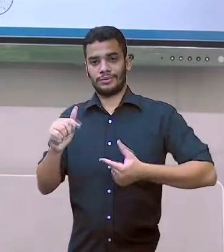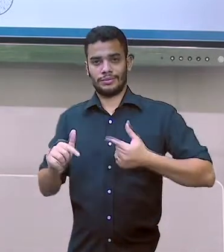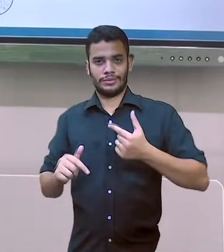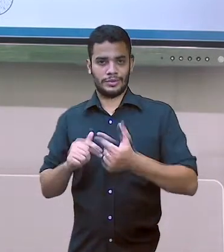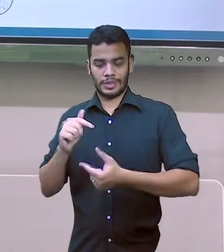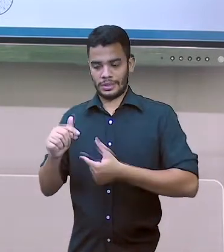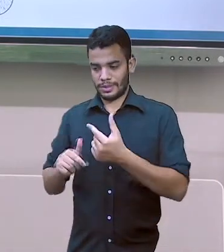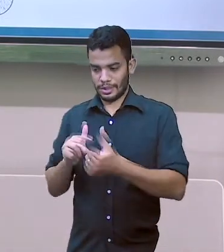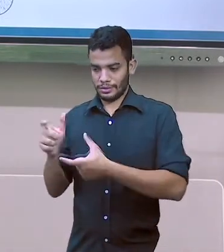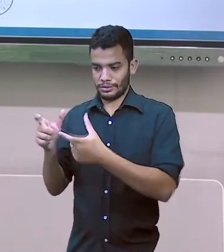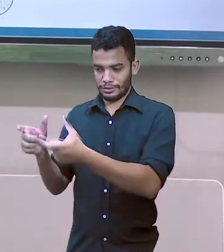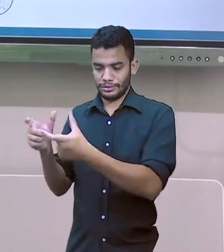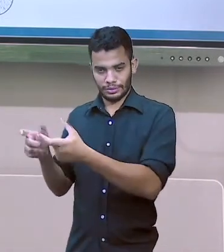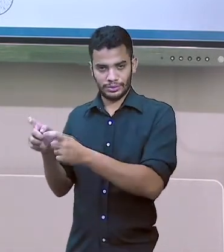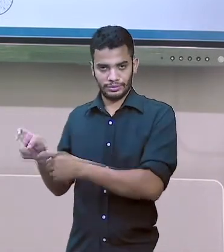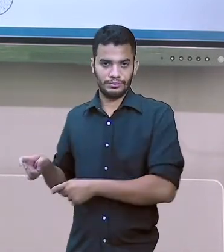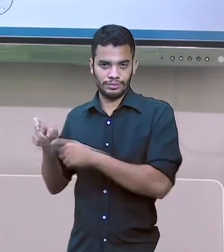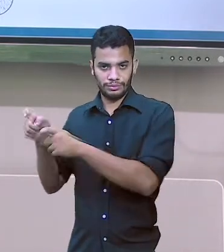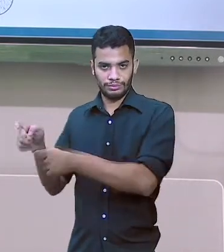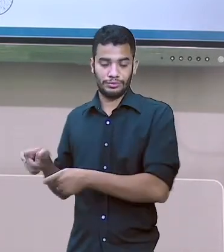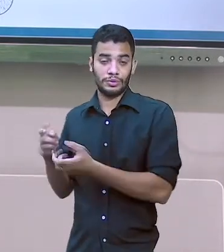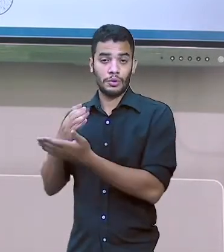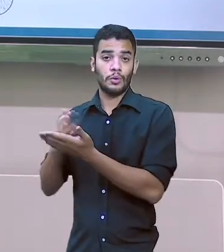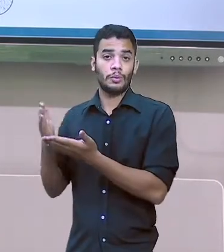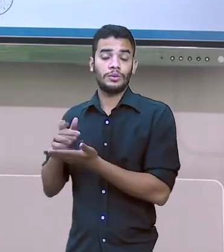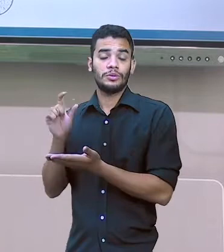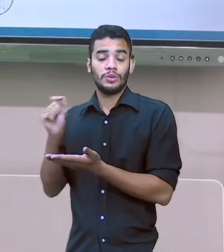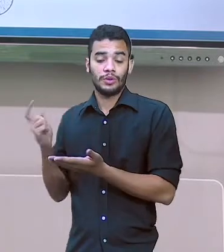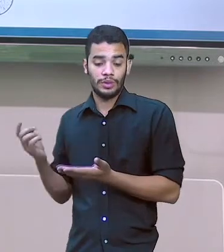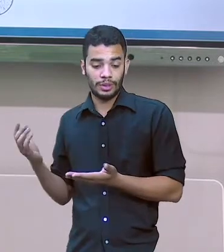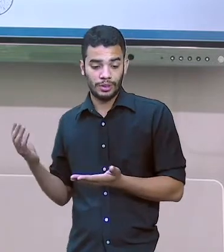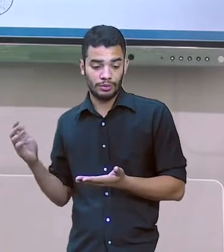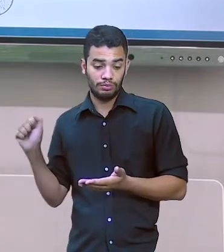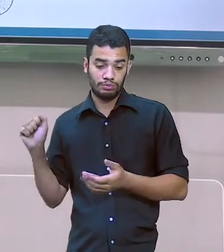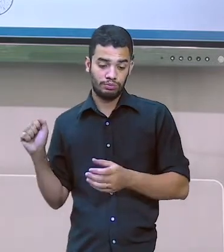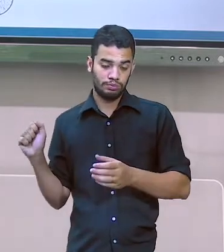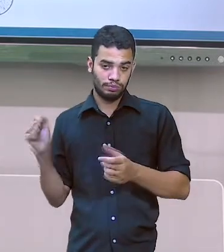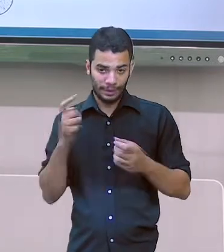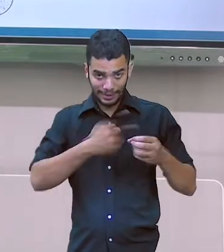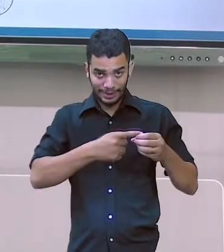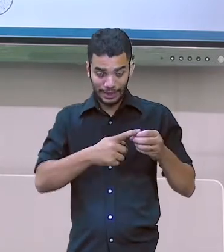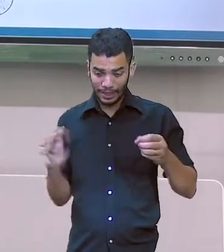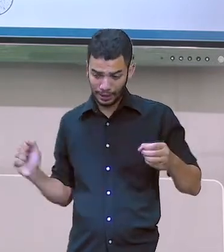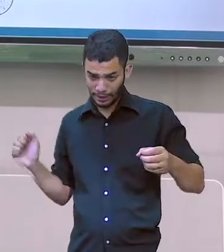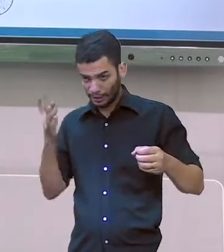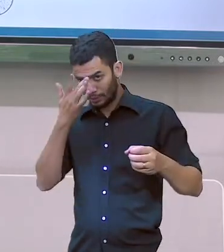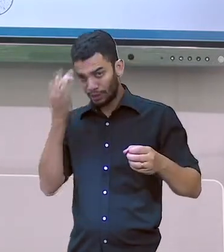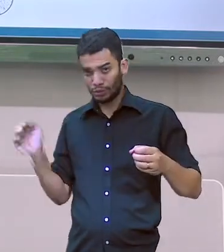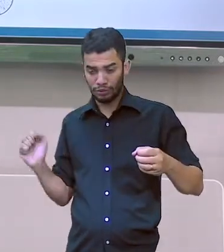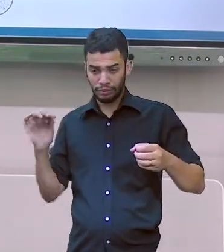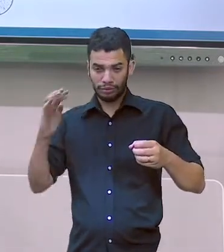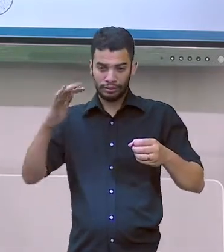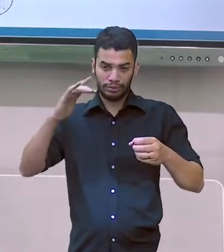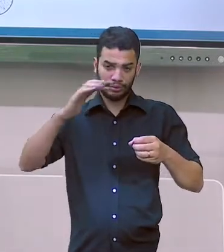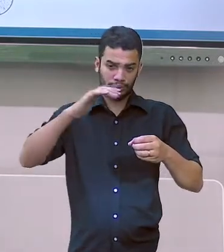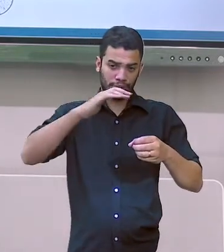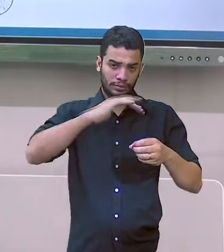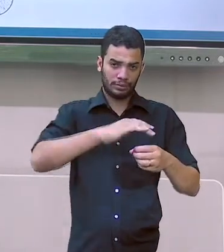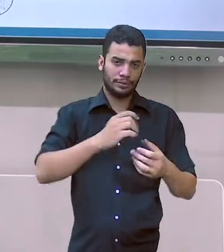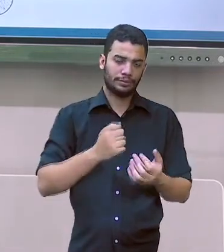Então, a industrialização, a modernização nos meios de